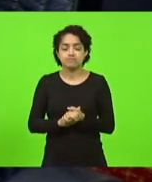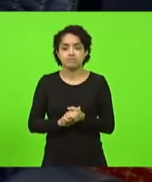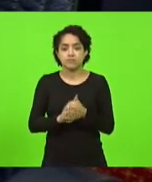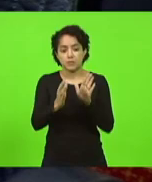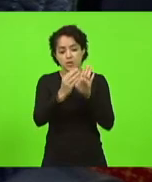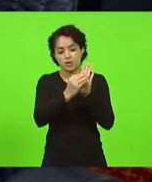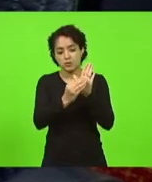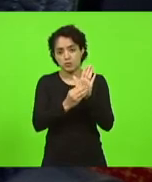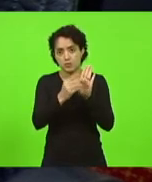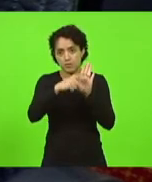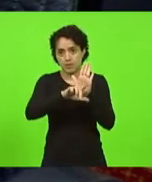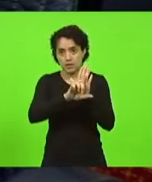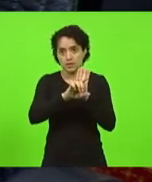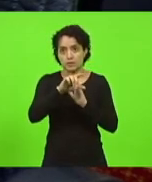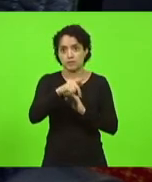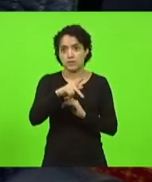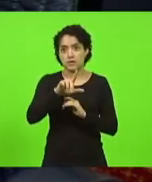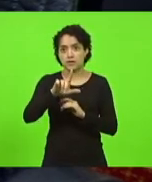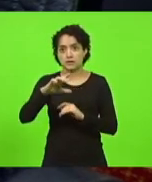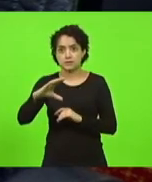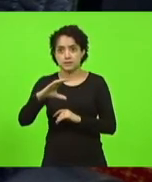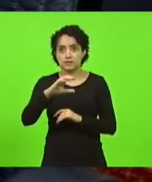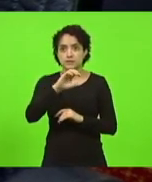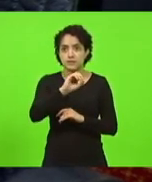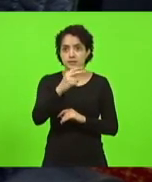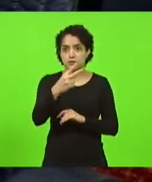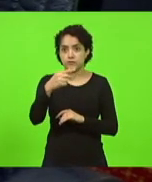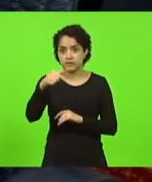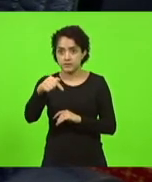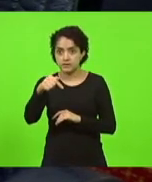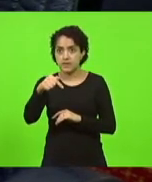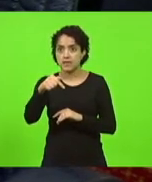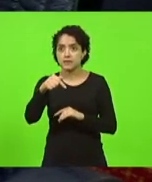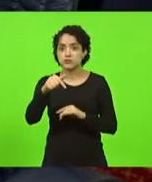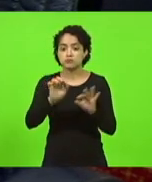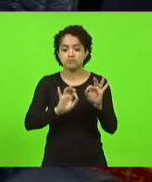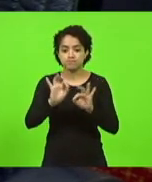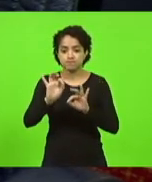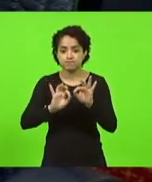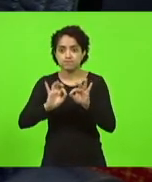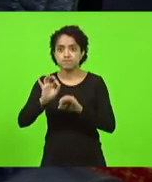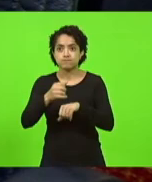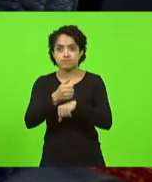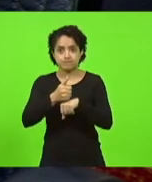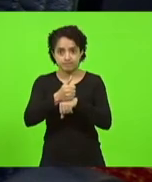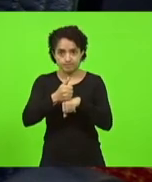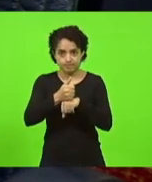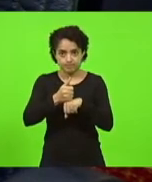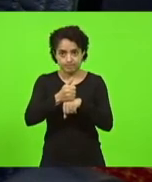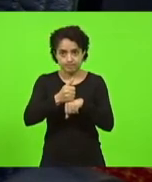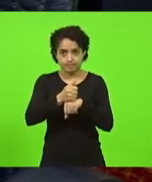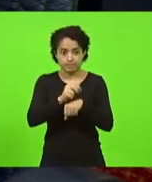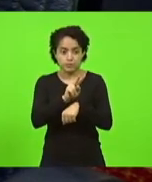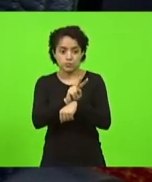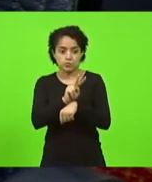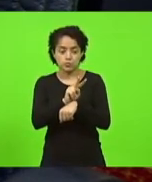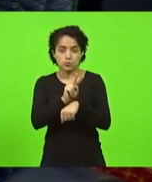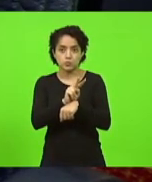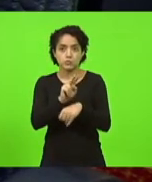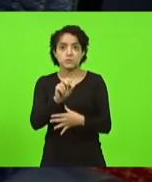no PLC 027, que estrutura a carreira do agente de segurança